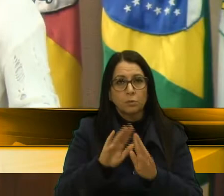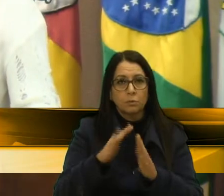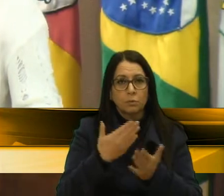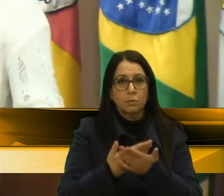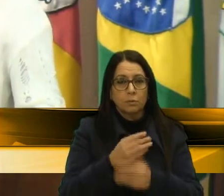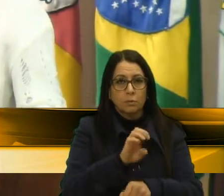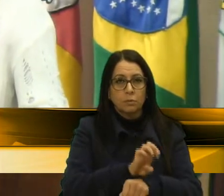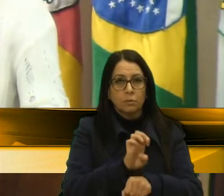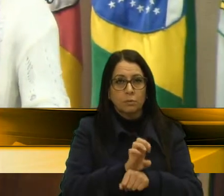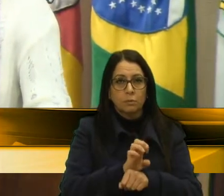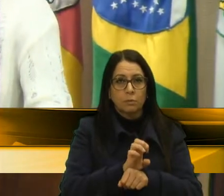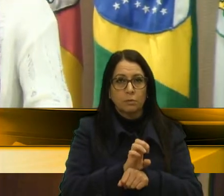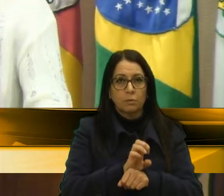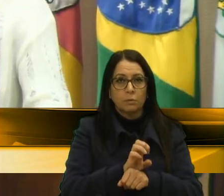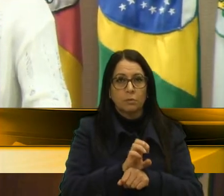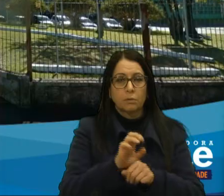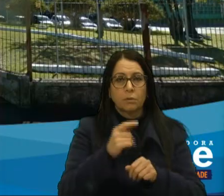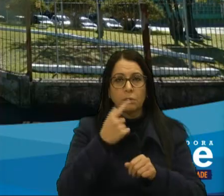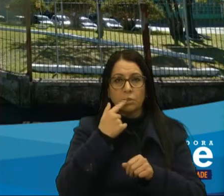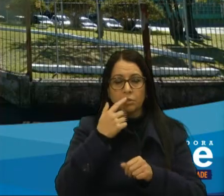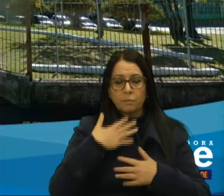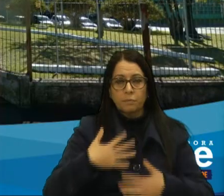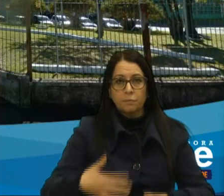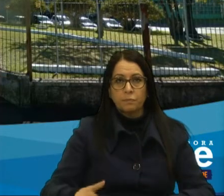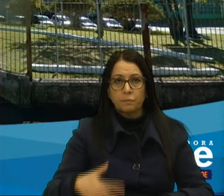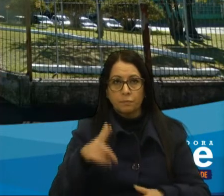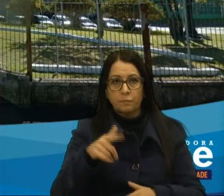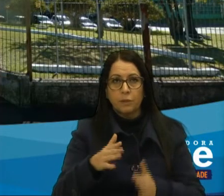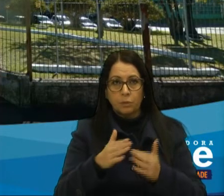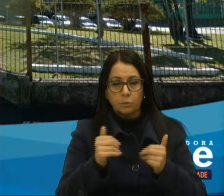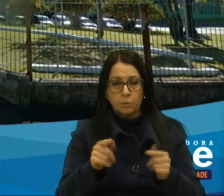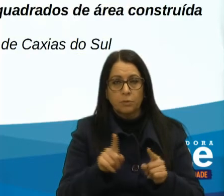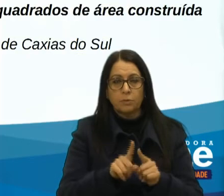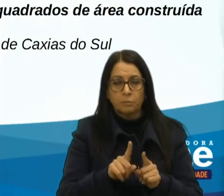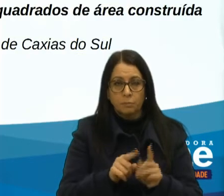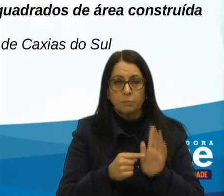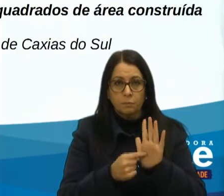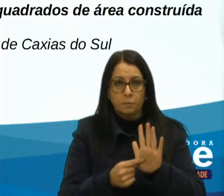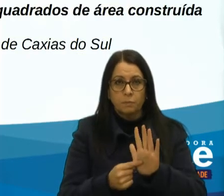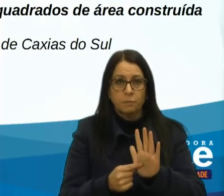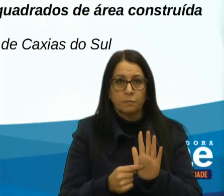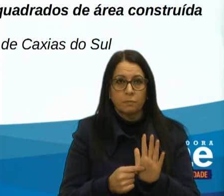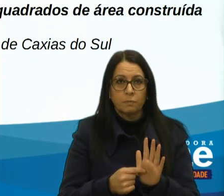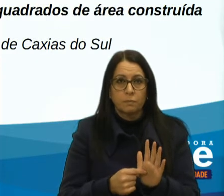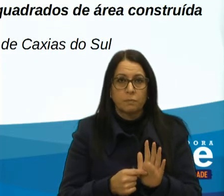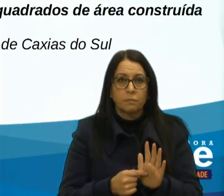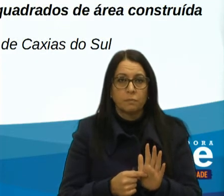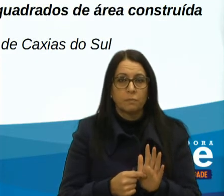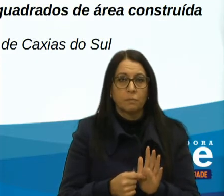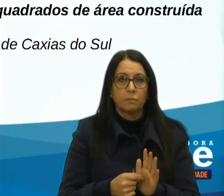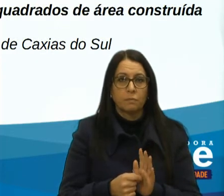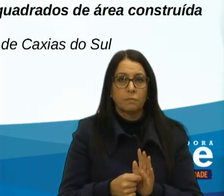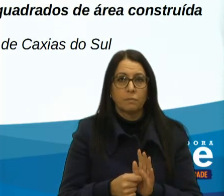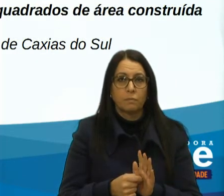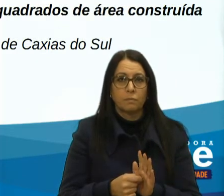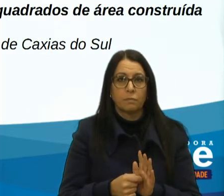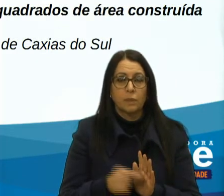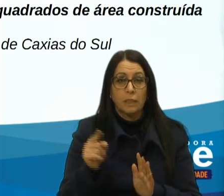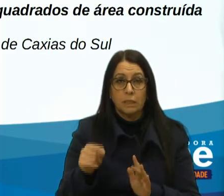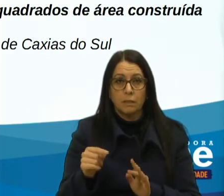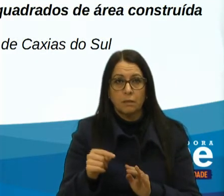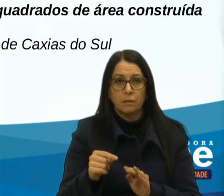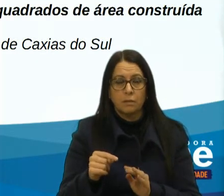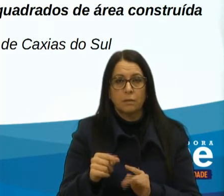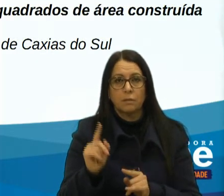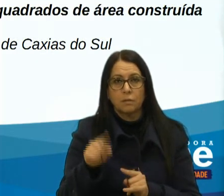Estadual Cristóvão de Mendonça. Vou pedir, então, para mostrarem, Então, o Instituto Estadual